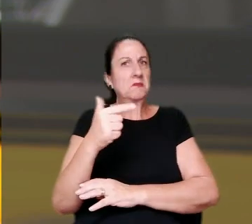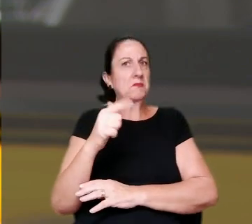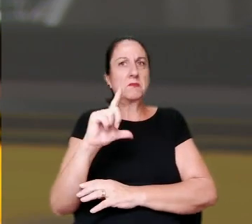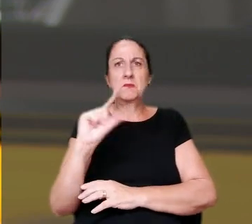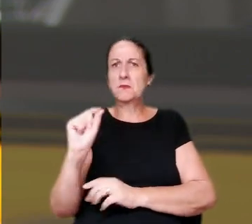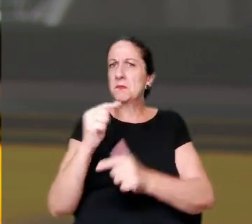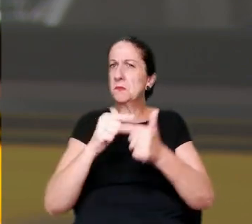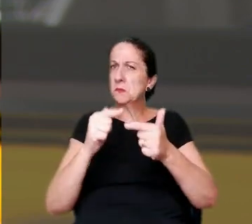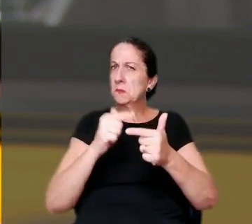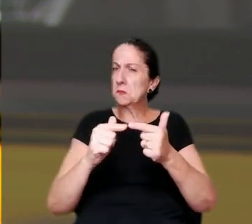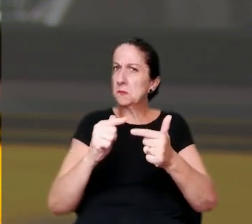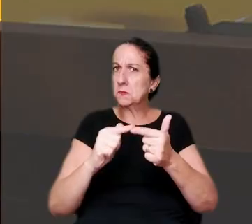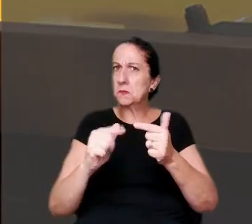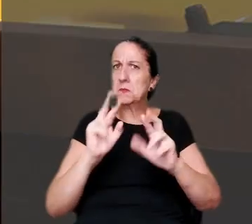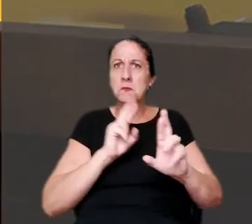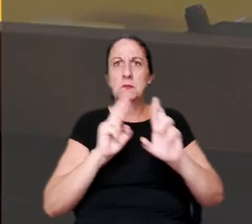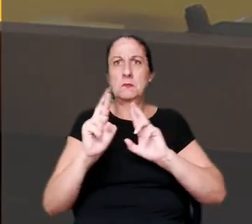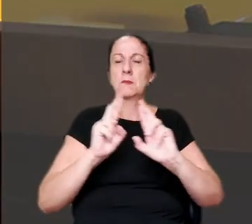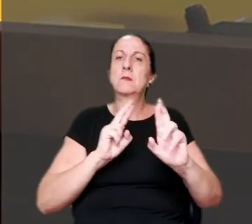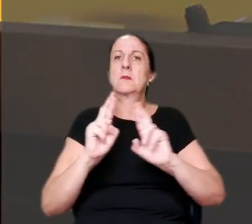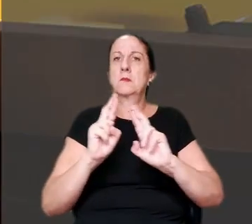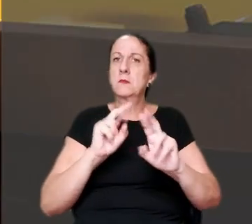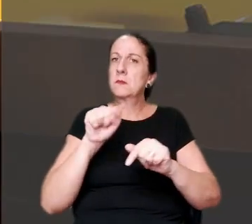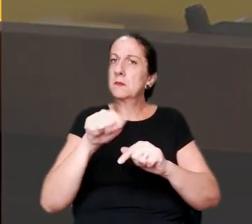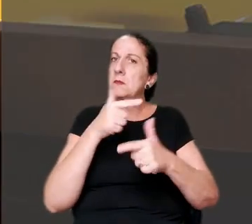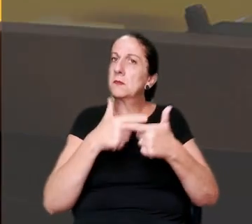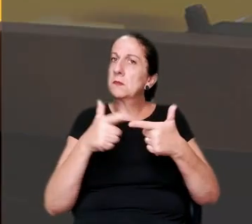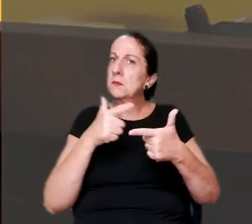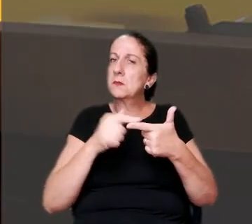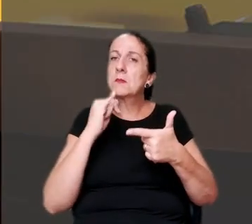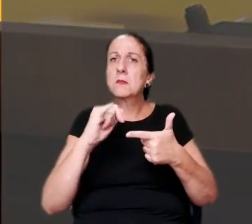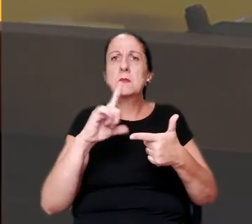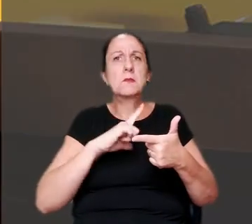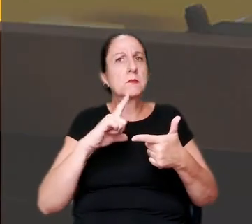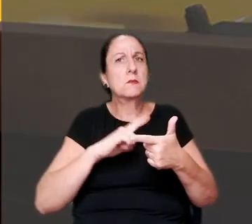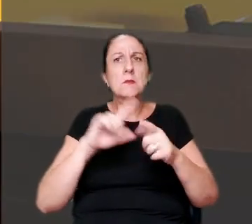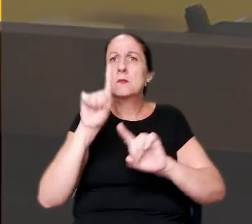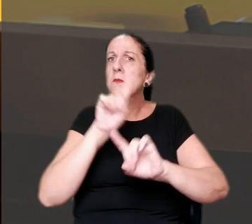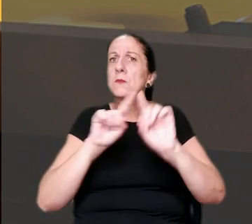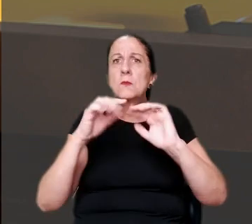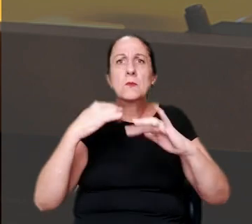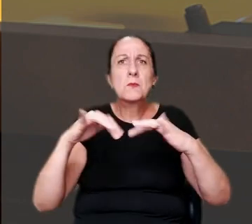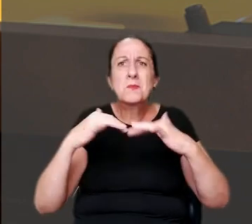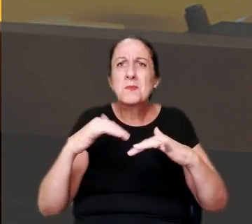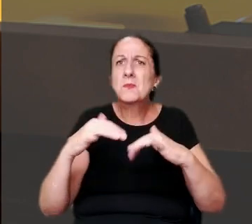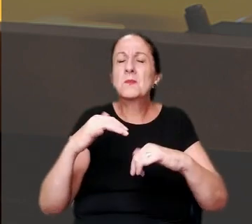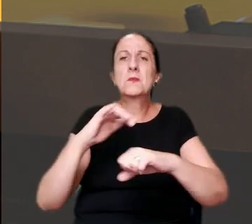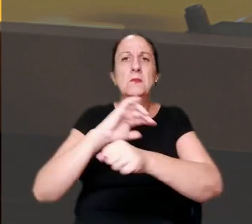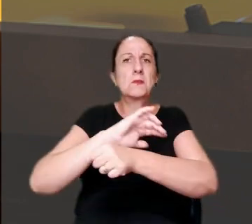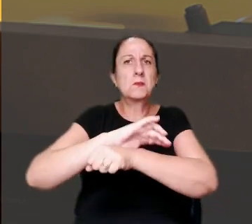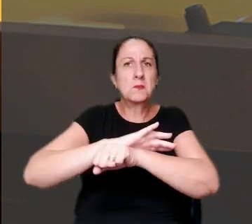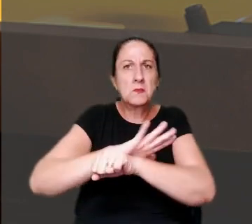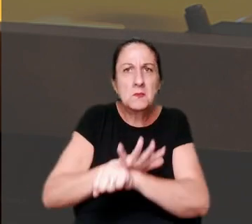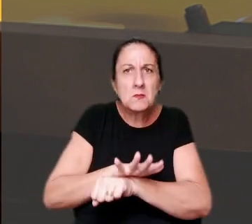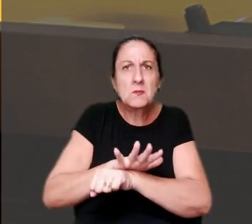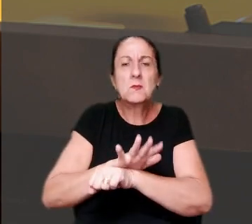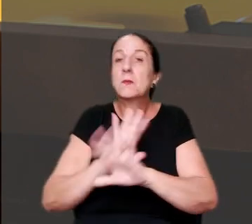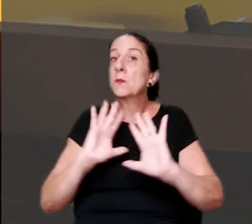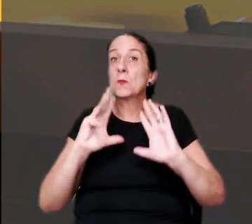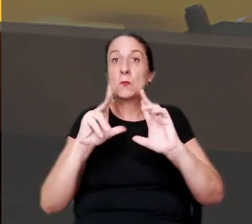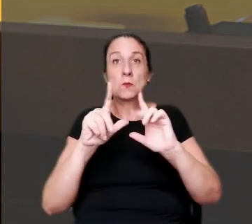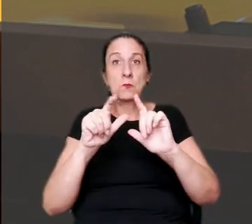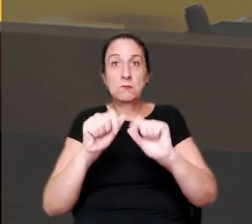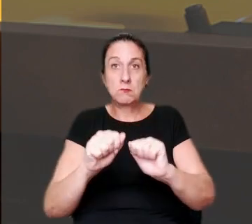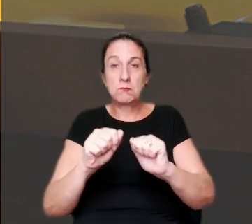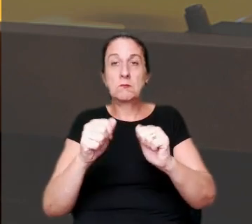Não se levava desaforo para casa em relação a esses problemas. Se houvesse qualquer manifestação de racismo, nós